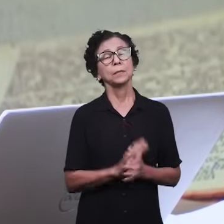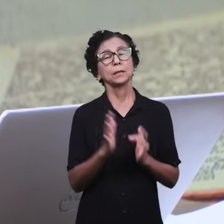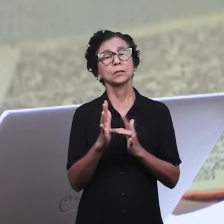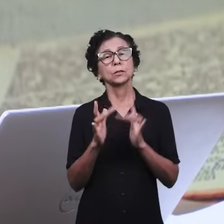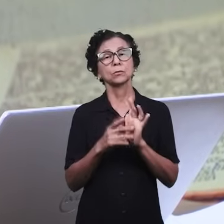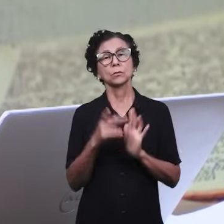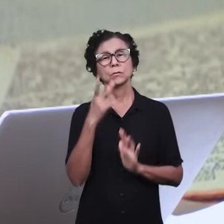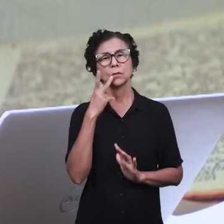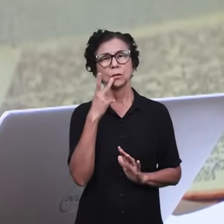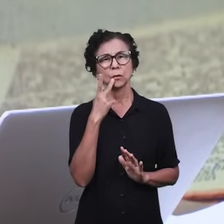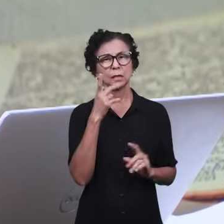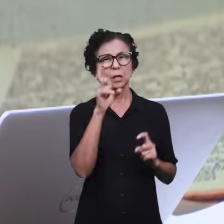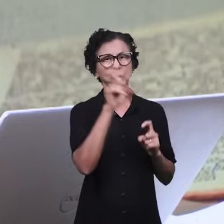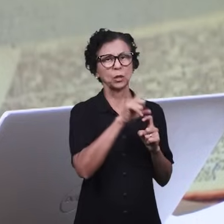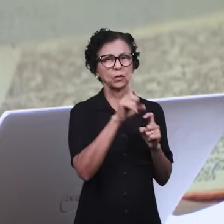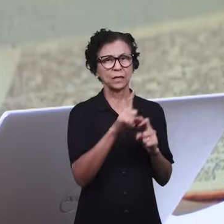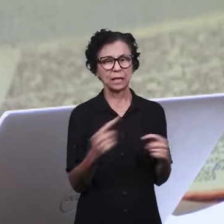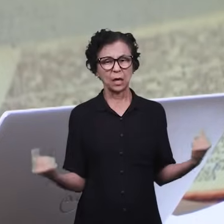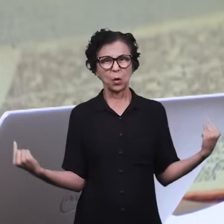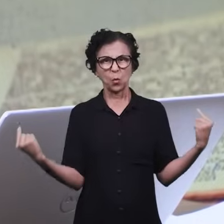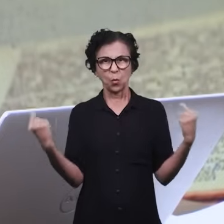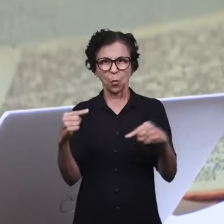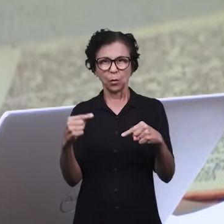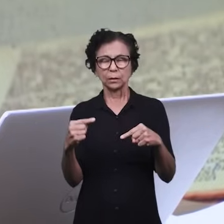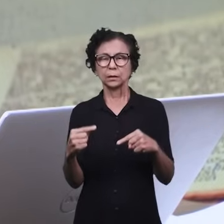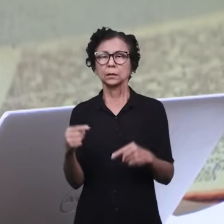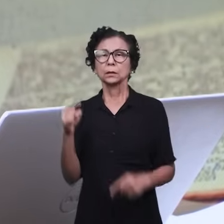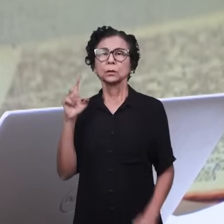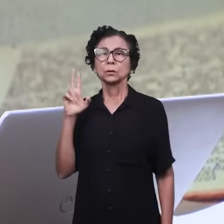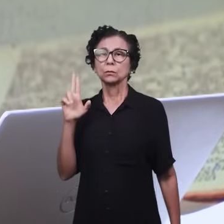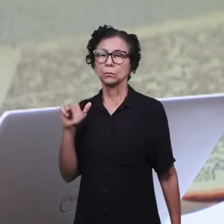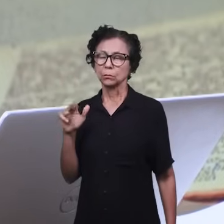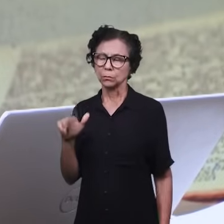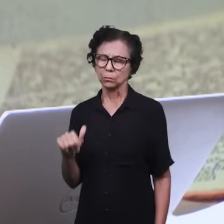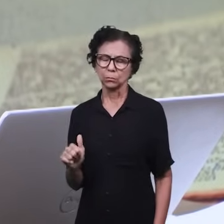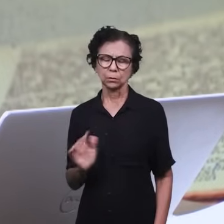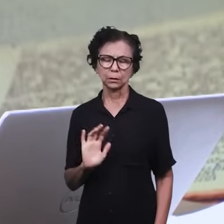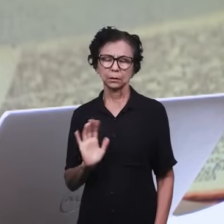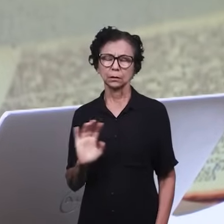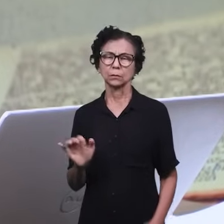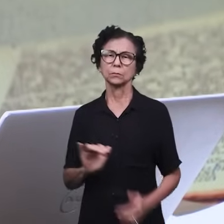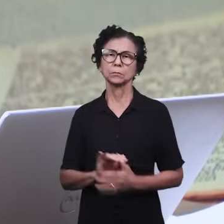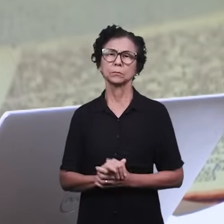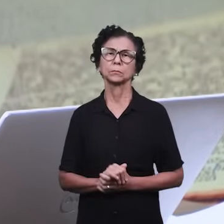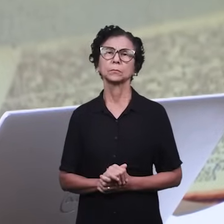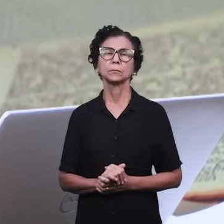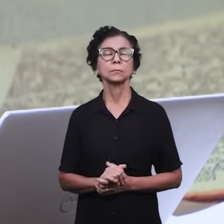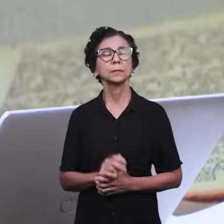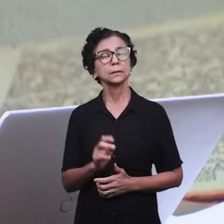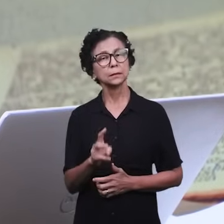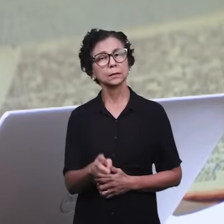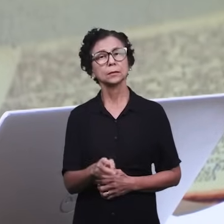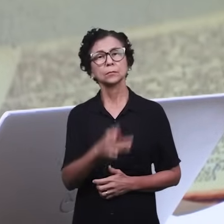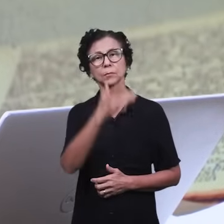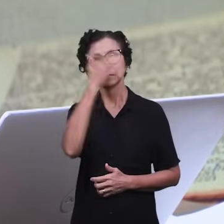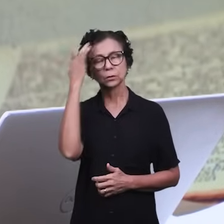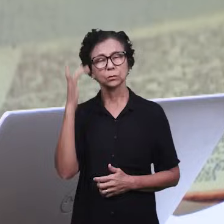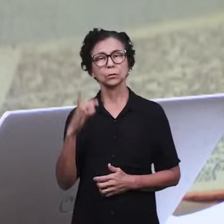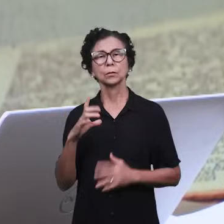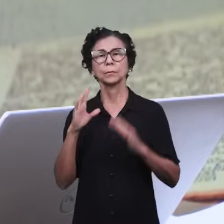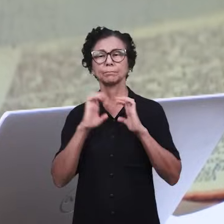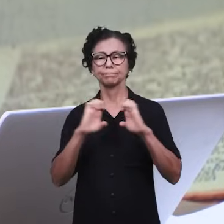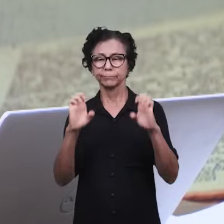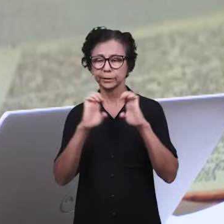momentos. Se alguém falhar, o Senhor levanta outro, sempre vai ter alguém preparado para transmitir o evangelho, a palavra de Deus,